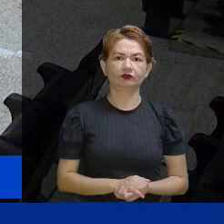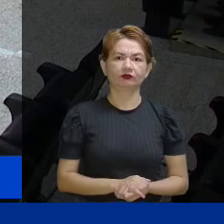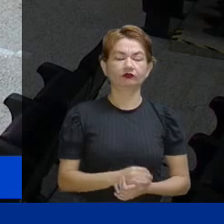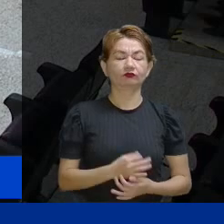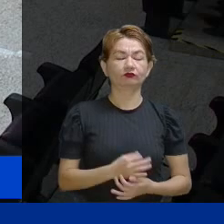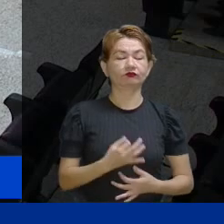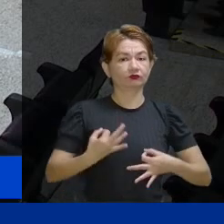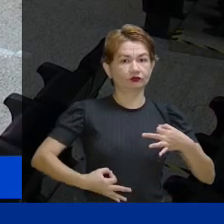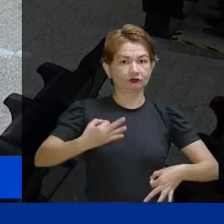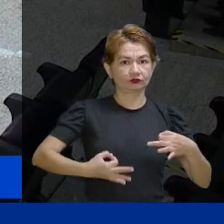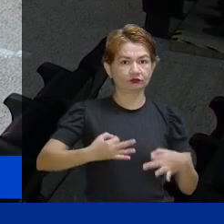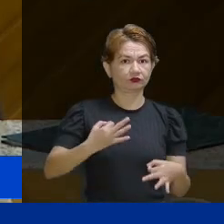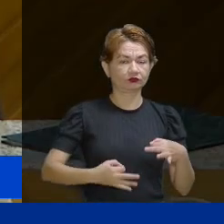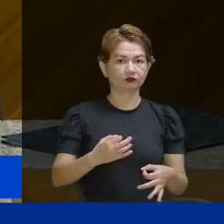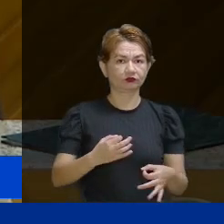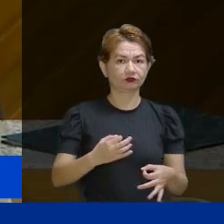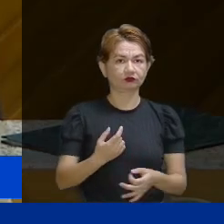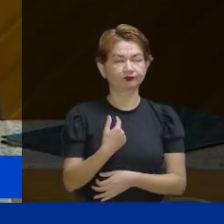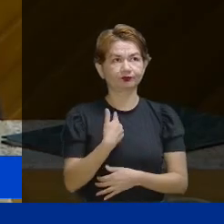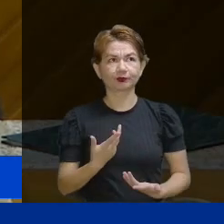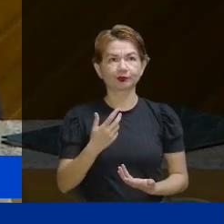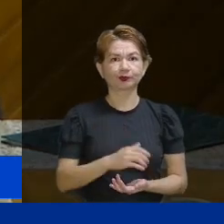nesses julgados, quando eu